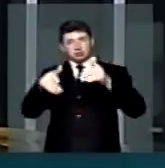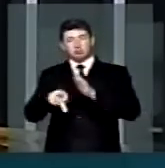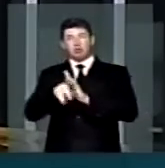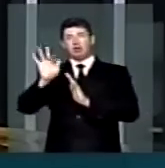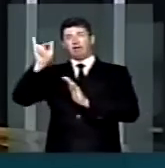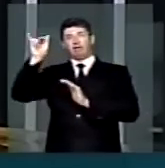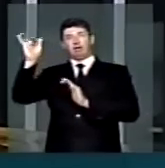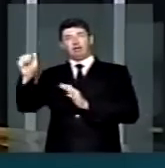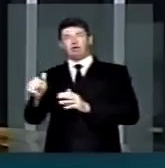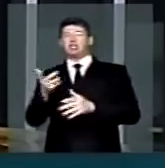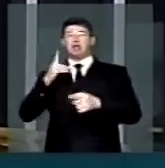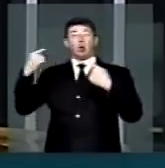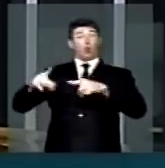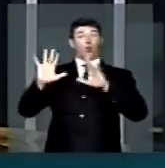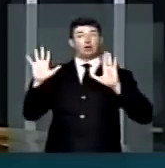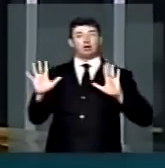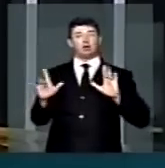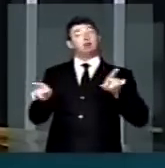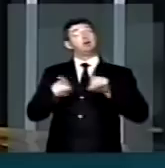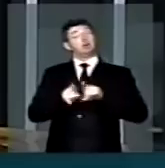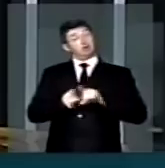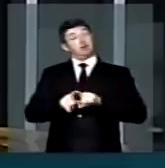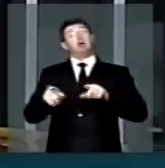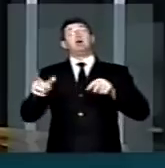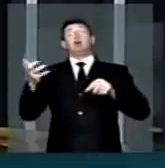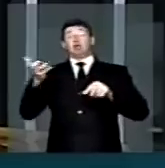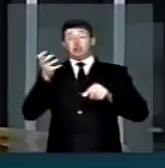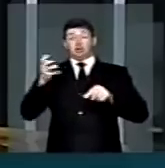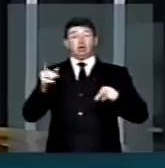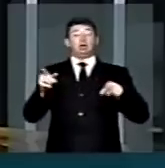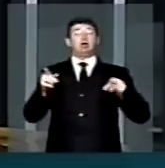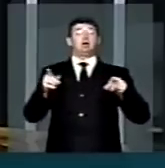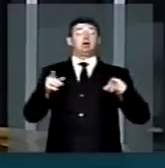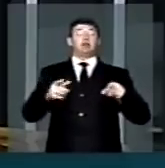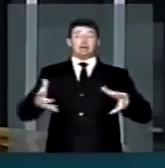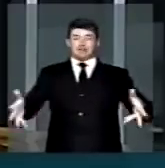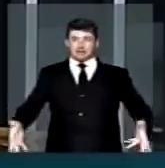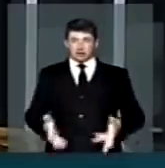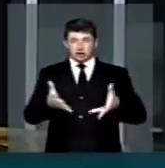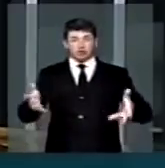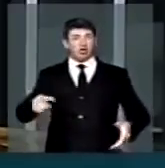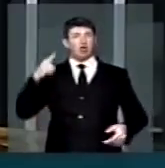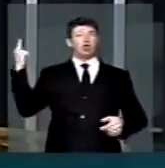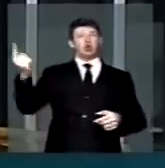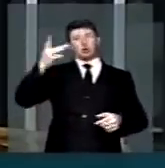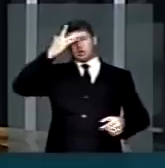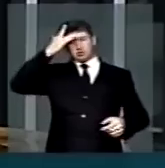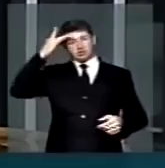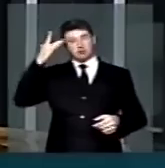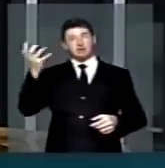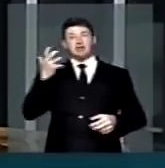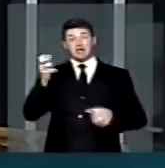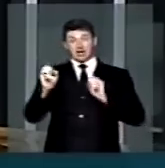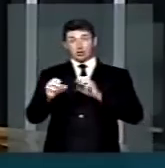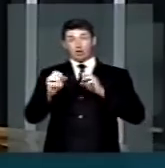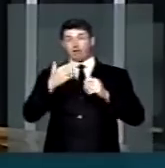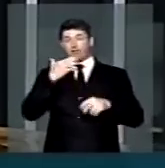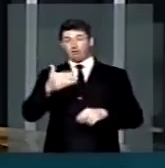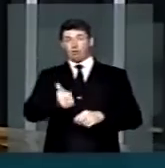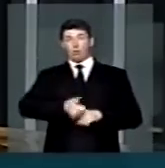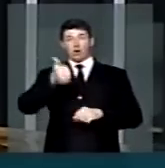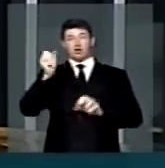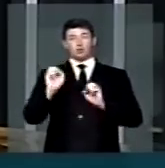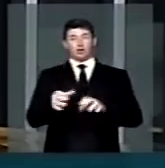FIFA, e evidentemente nós queremos protestar e incentivamos todos aqueles que querem educação pública